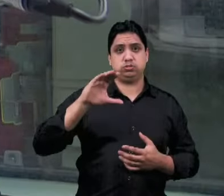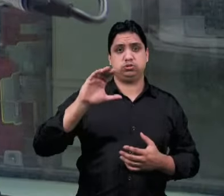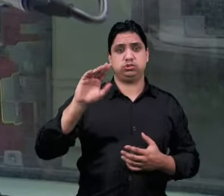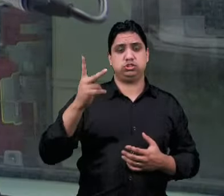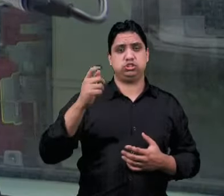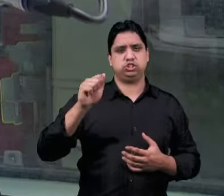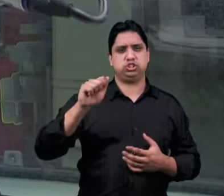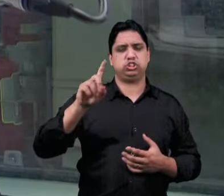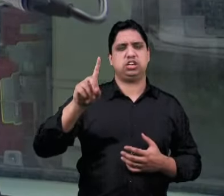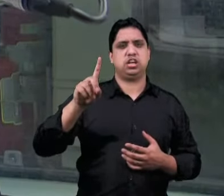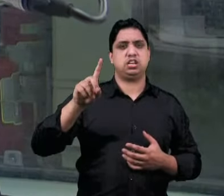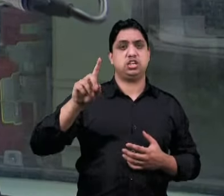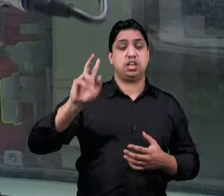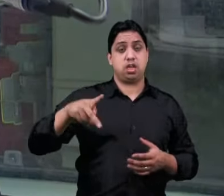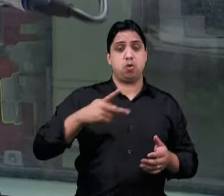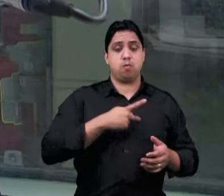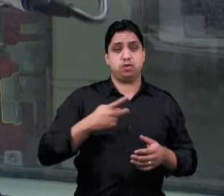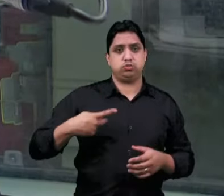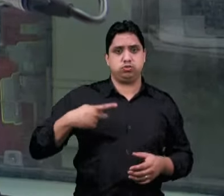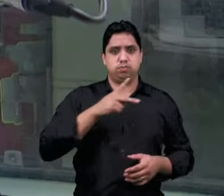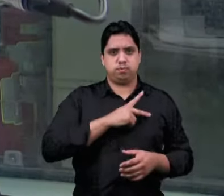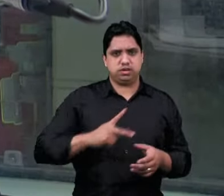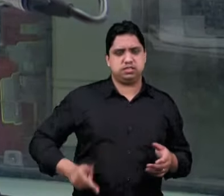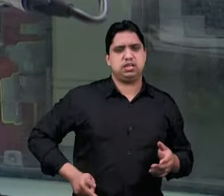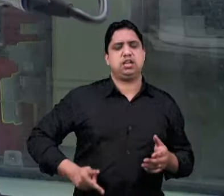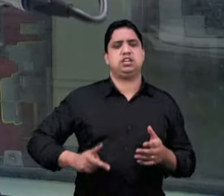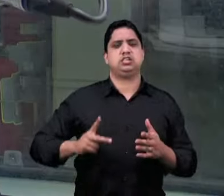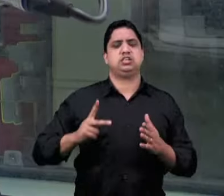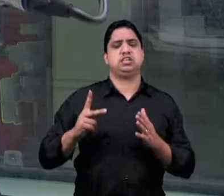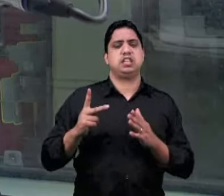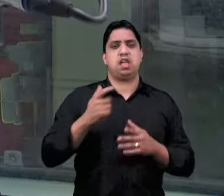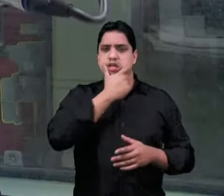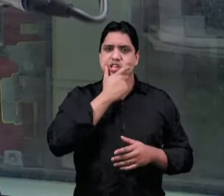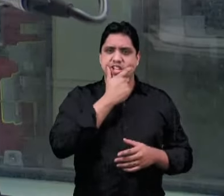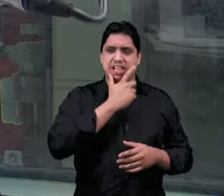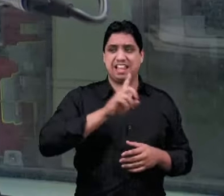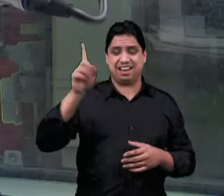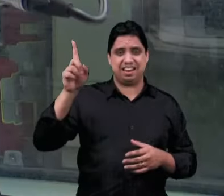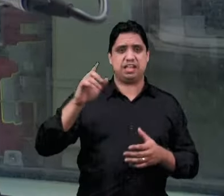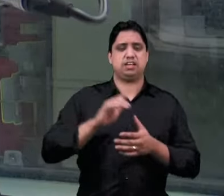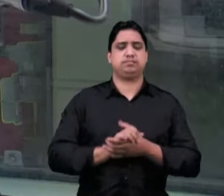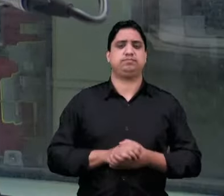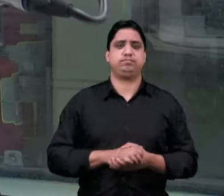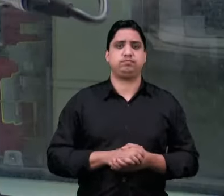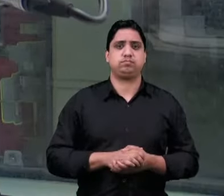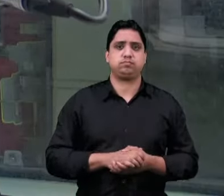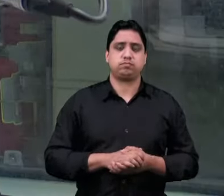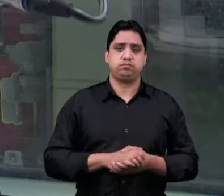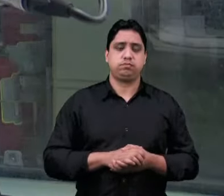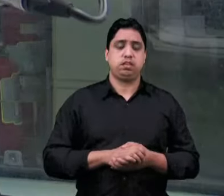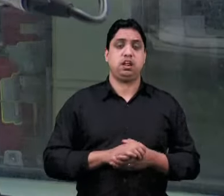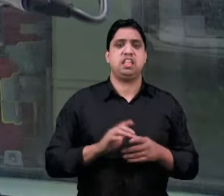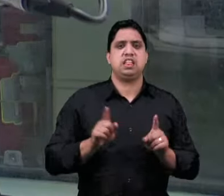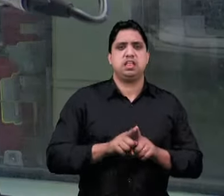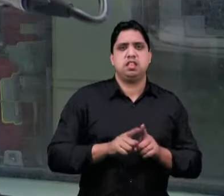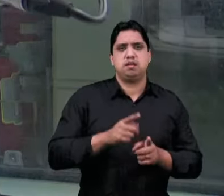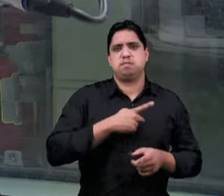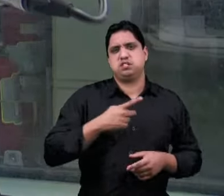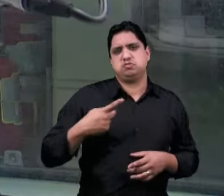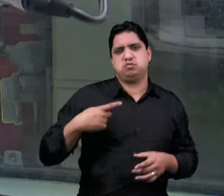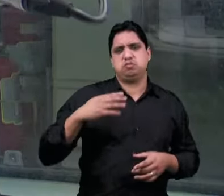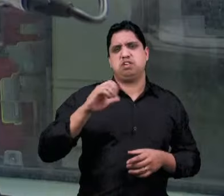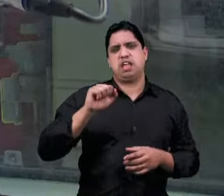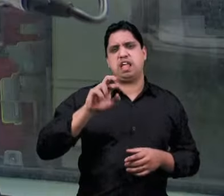Inglaterra, presidente da Igreja Cristã Maranata lá, o pastor Jean, que é pastor de Birmingham, o pastor Carlos,